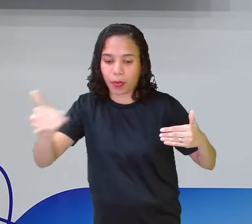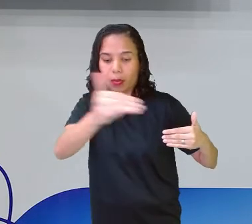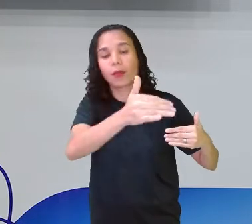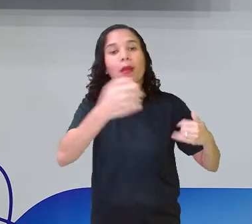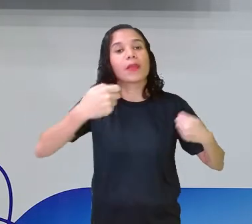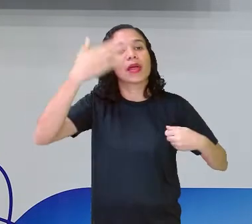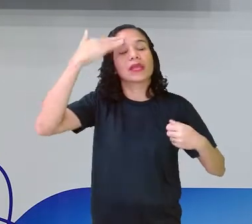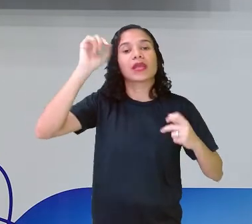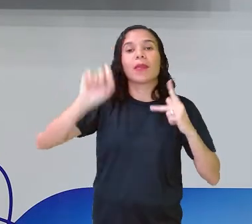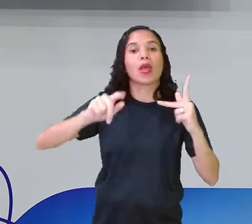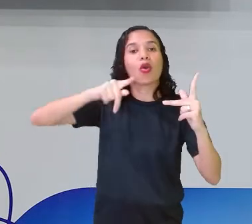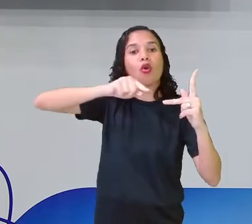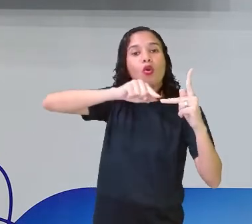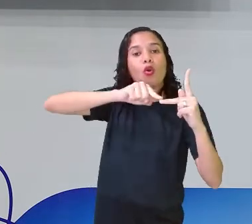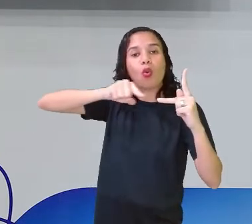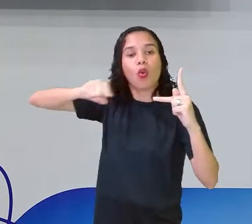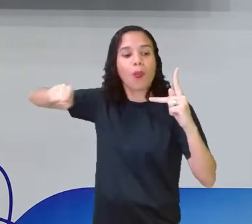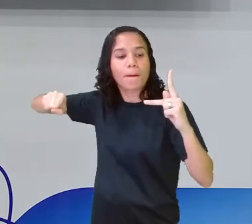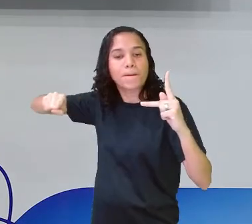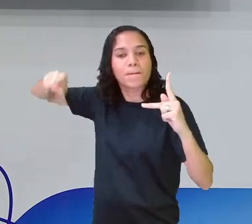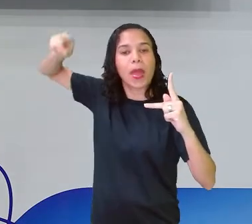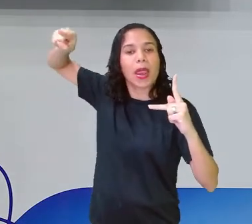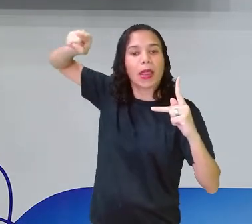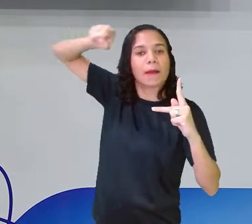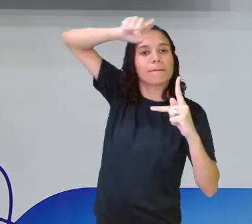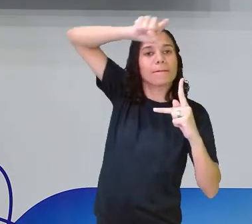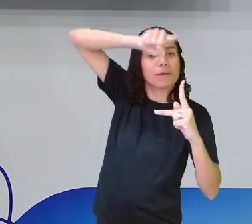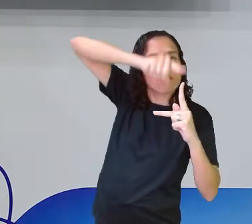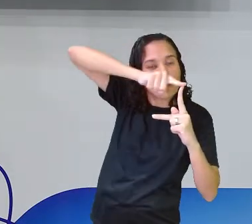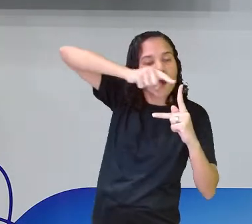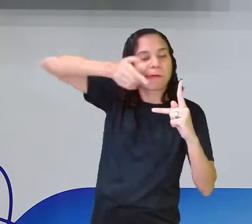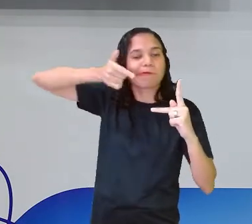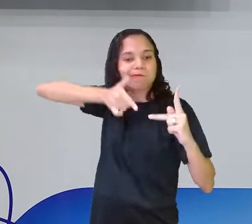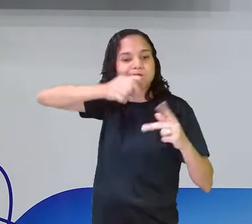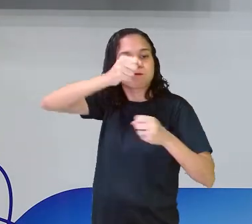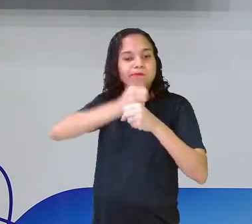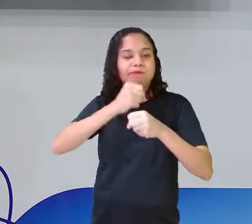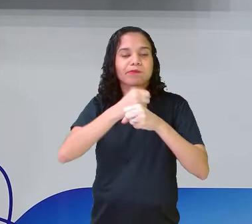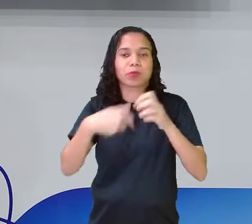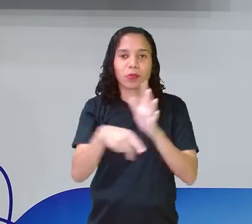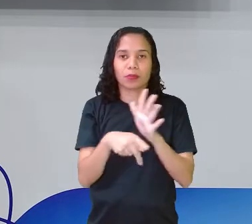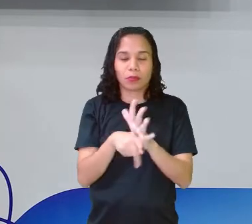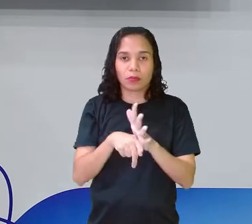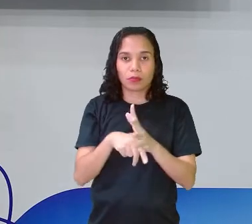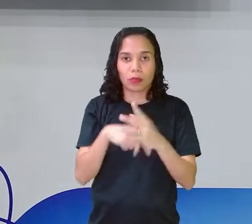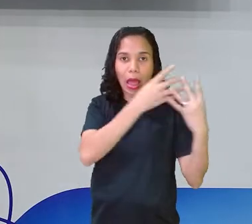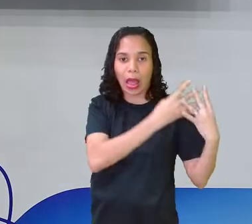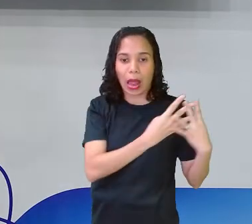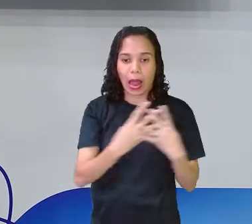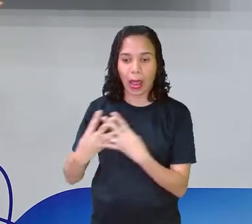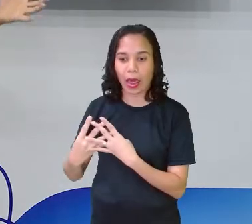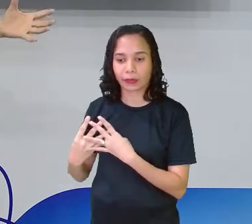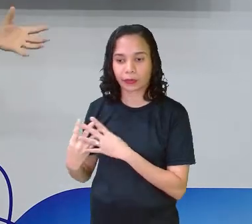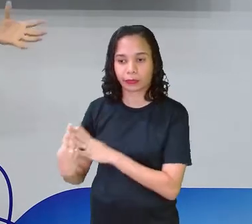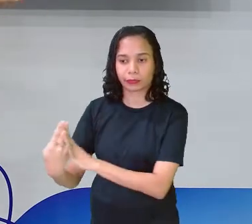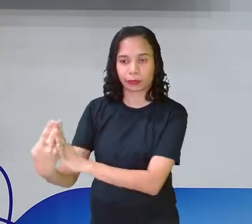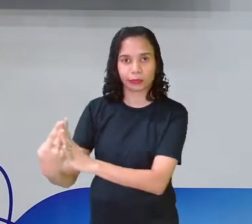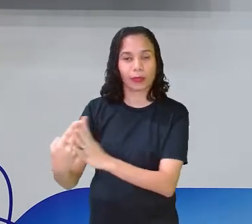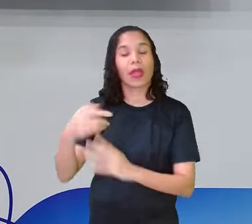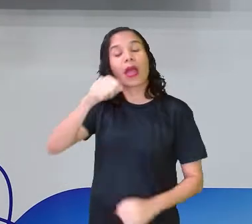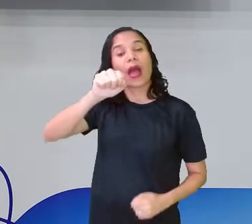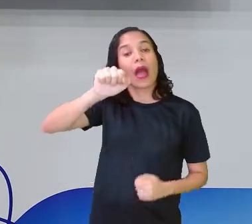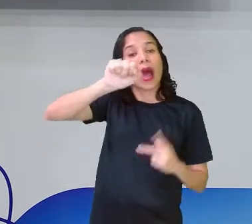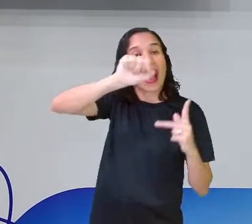perímetro, a gente vai medir o entorno para construir aquelas grades ali. E a área seria